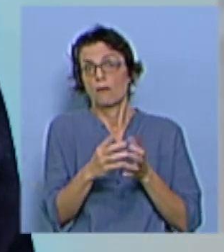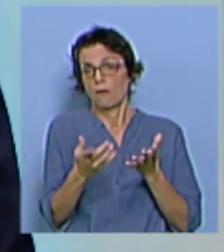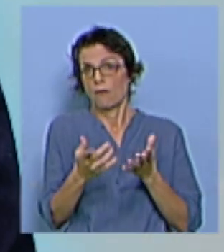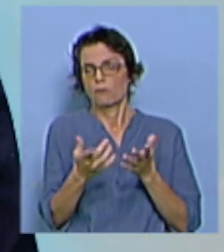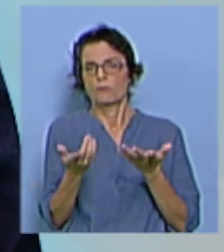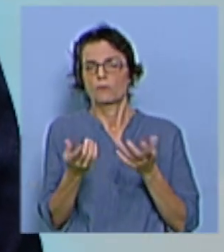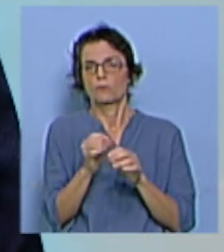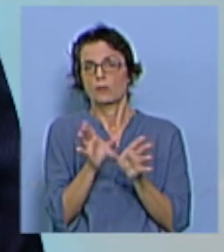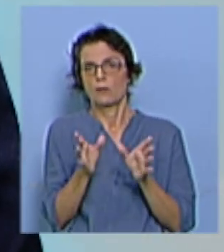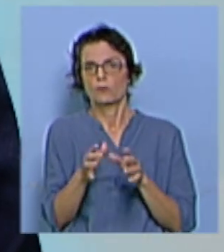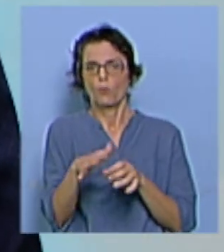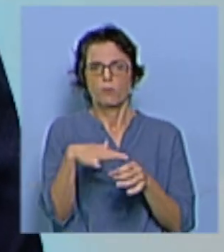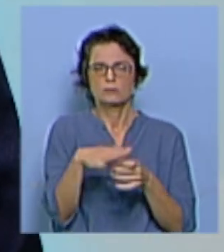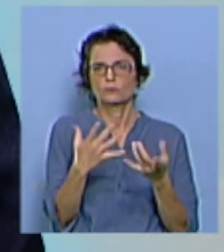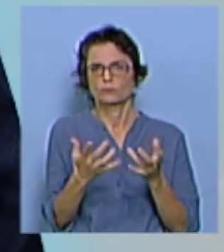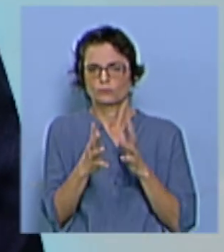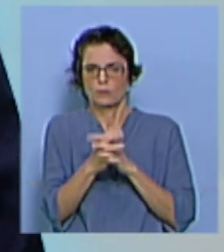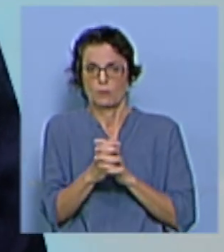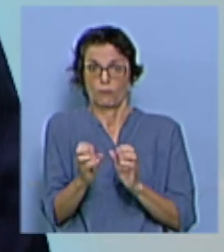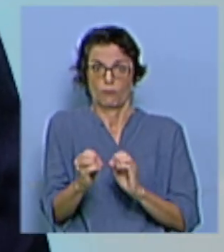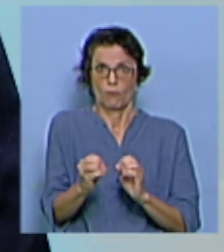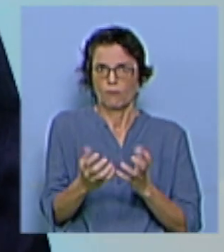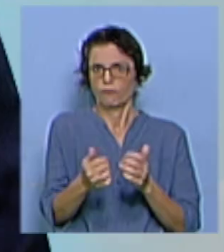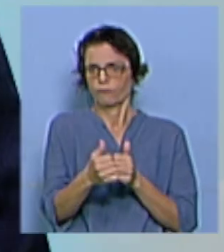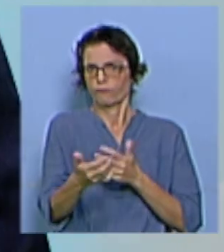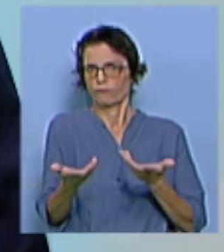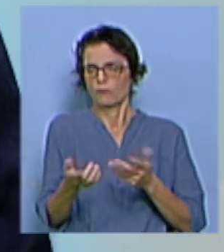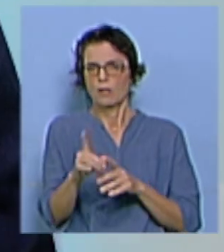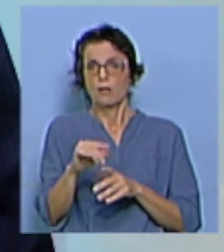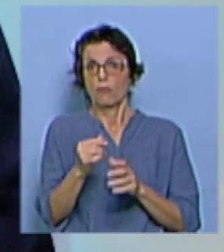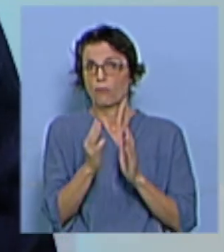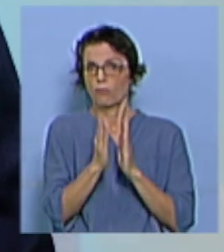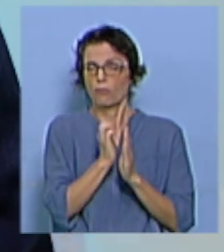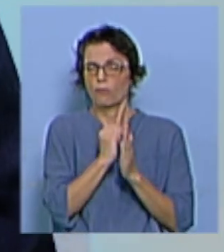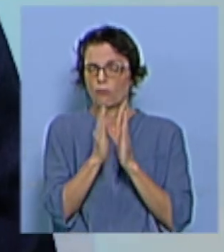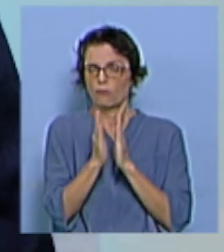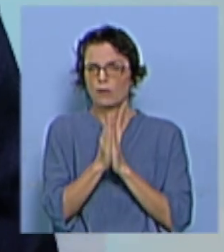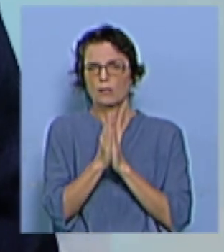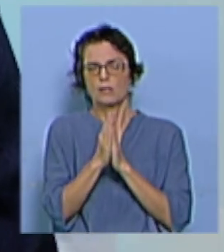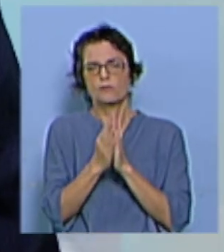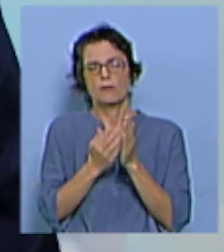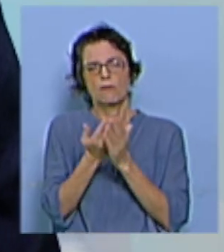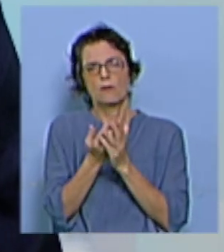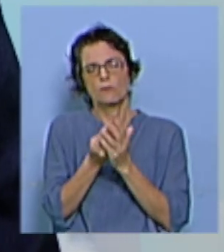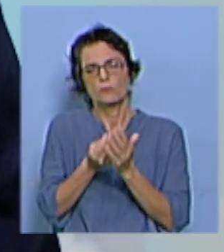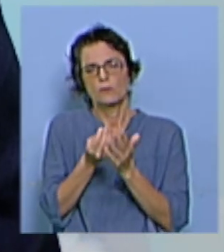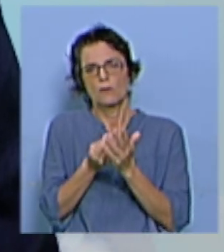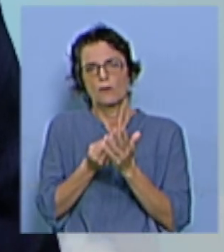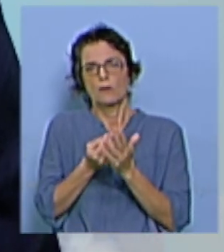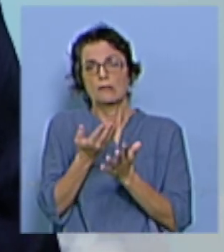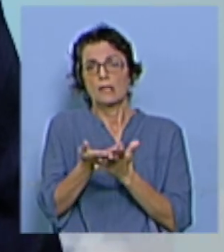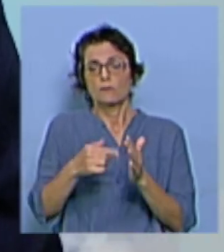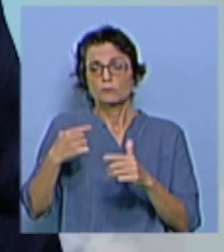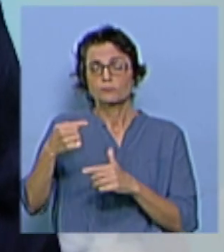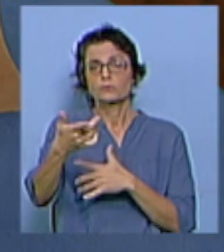sem missas, em que nós na paróquia partilhávamos todos os dias uma proposta de oração a partir dos textos